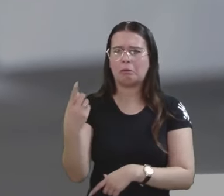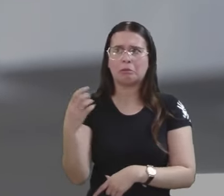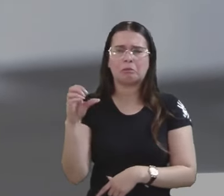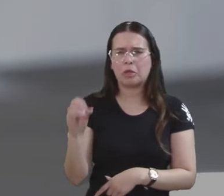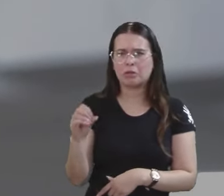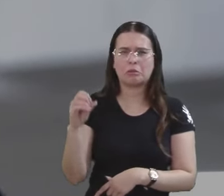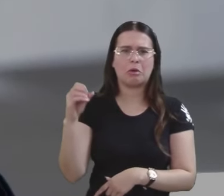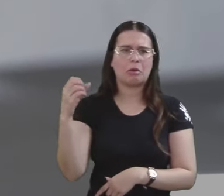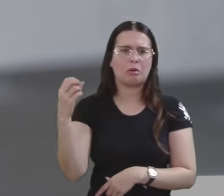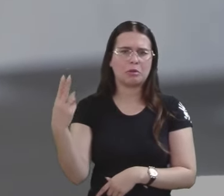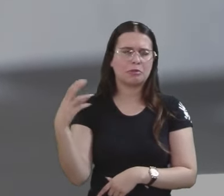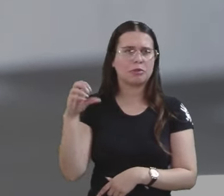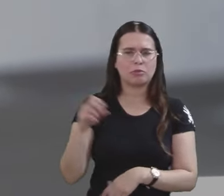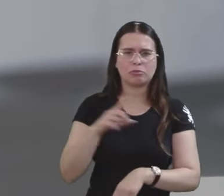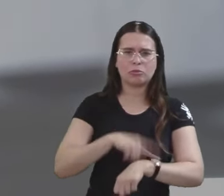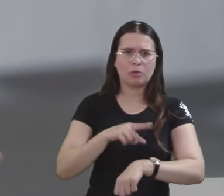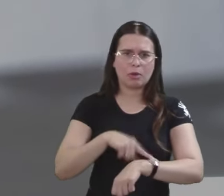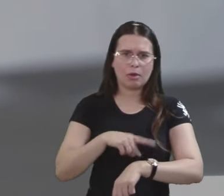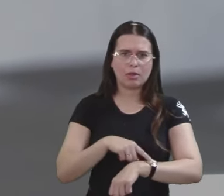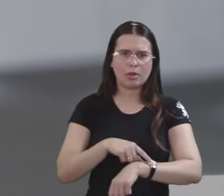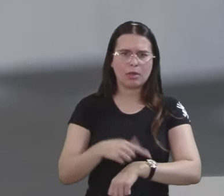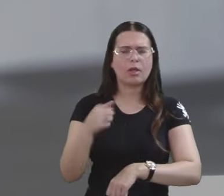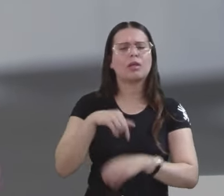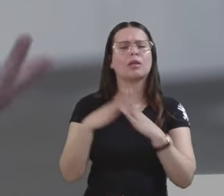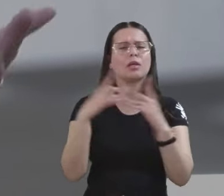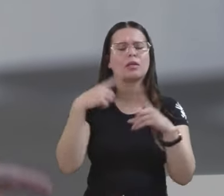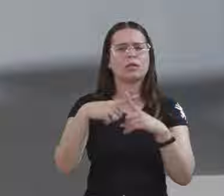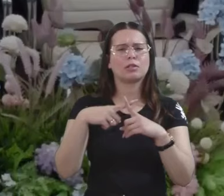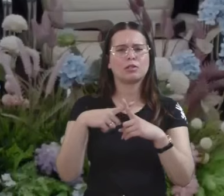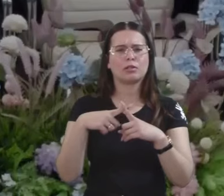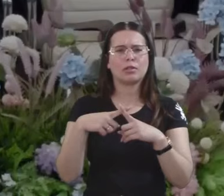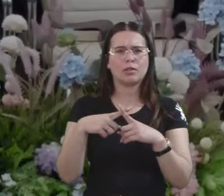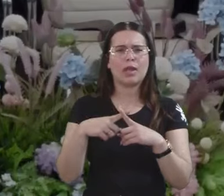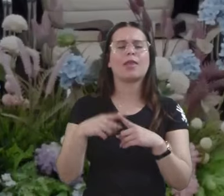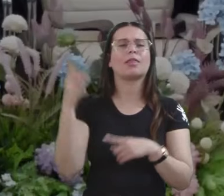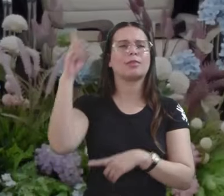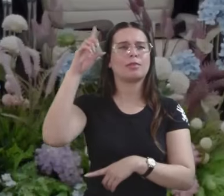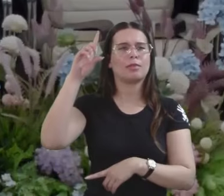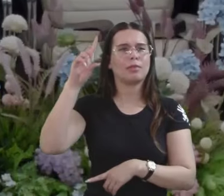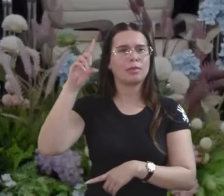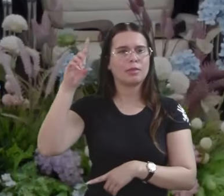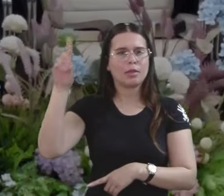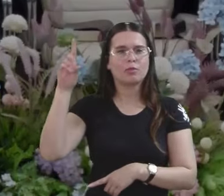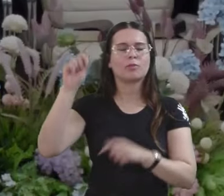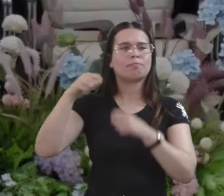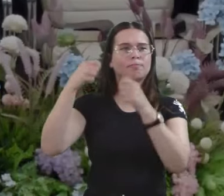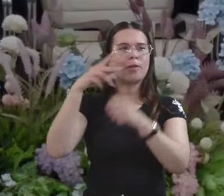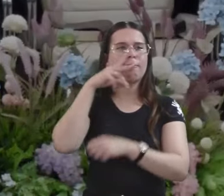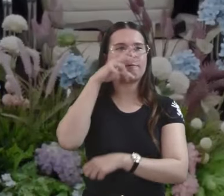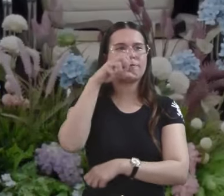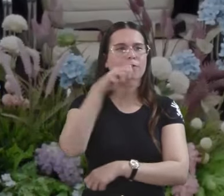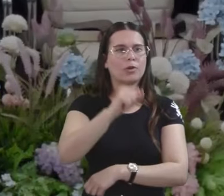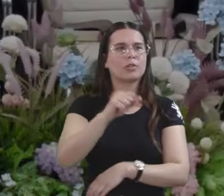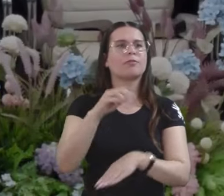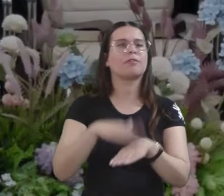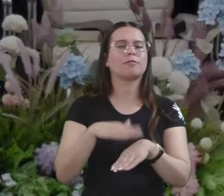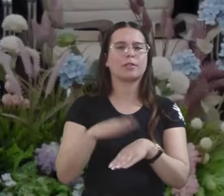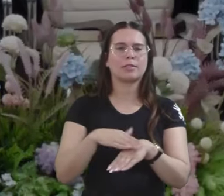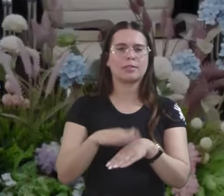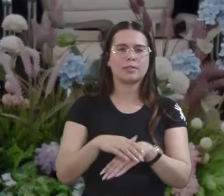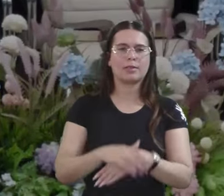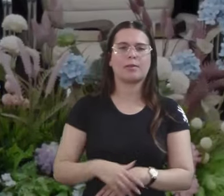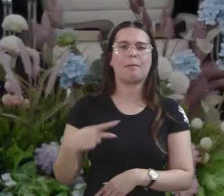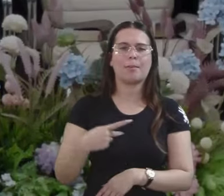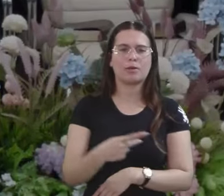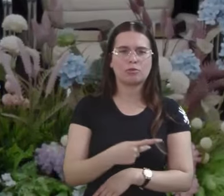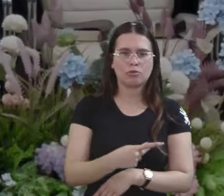20 horas, pronto para dar conta. E na igreja? Na igreja Deus levanta e vai fazendo. Glória a Deus. Pastor Flávio, pastor